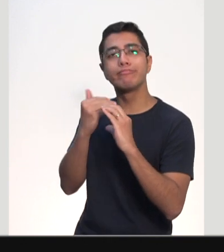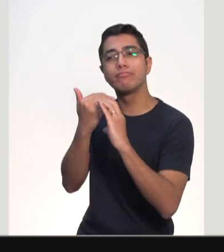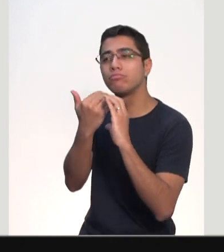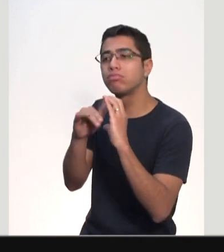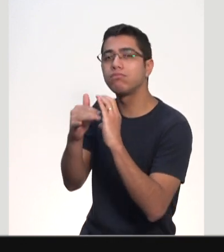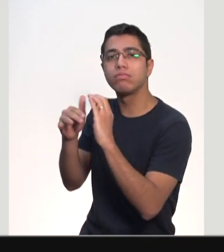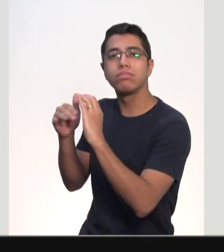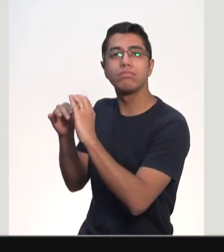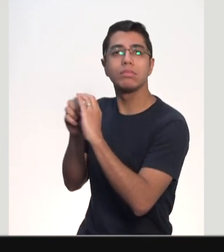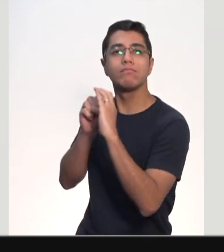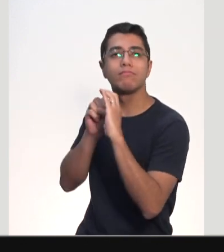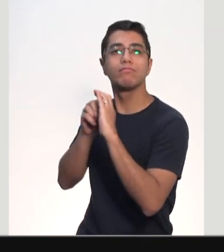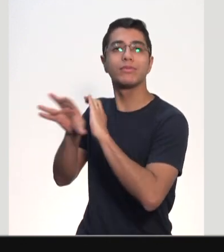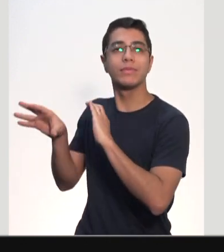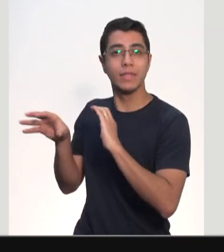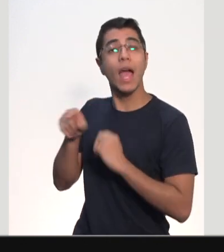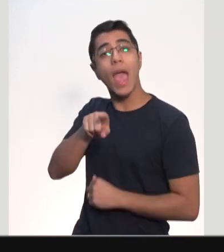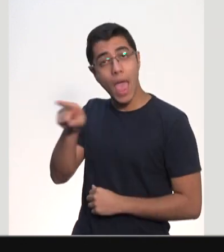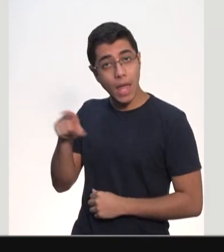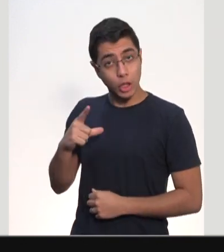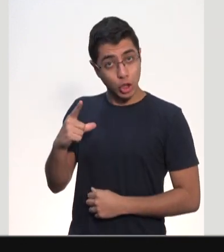normalmente.